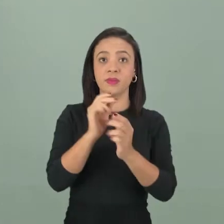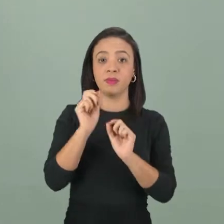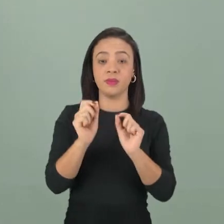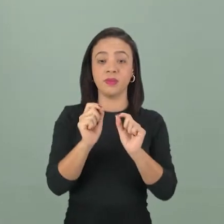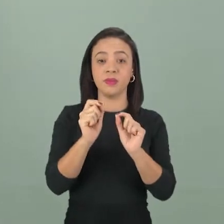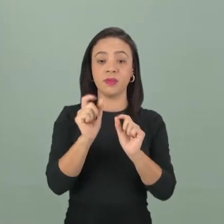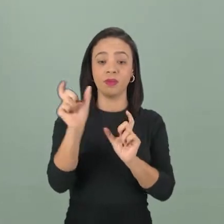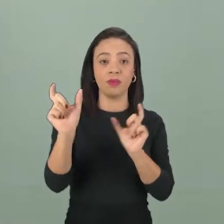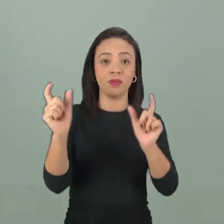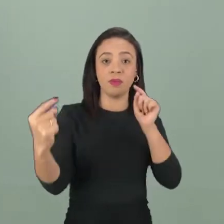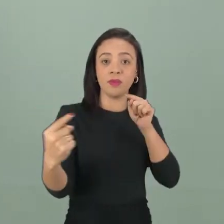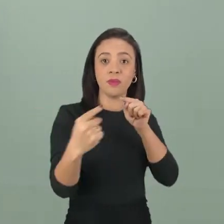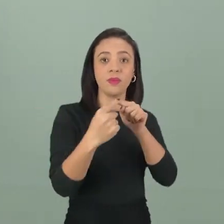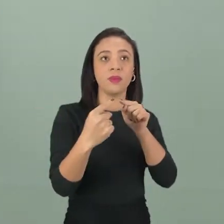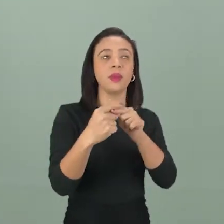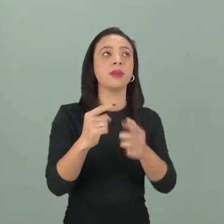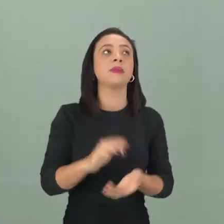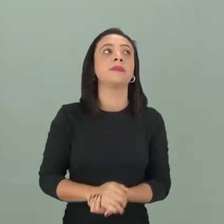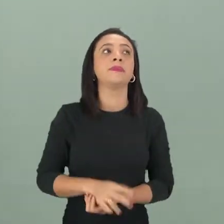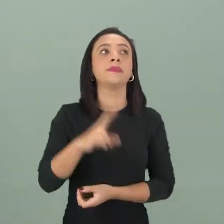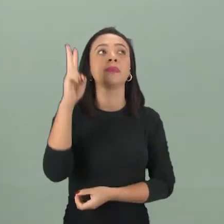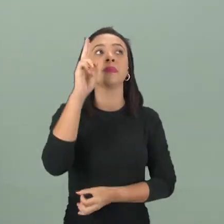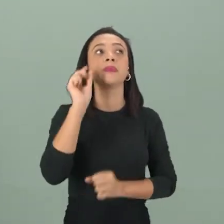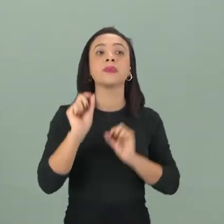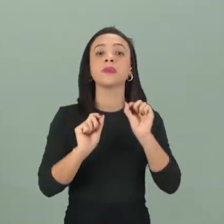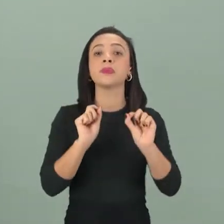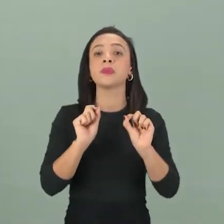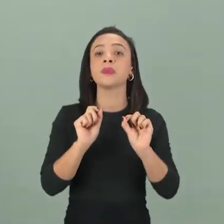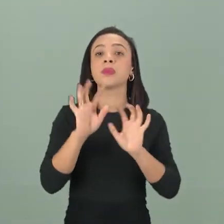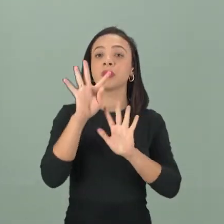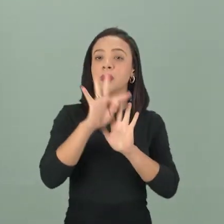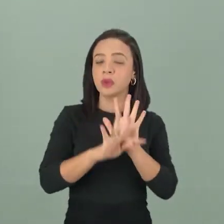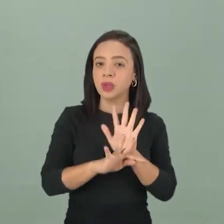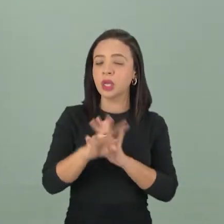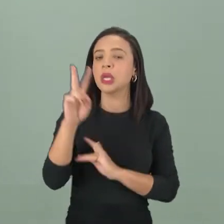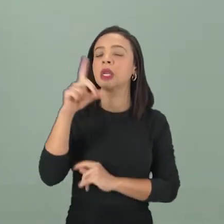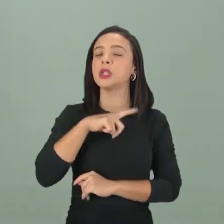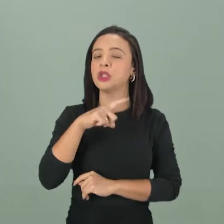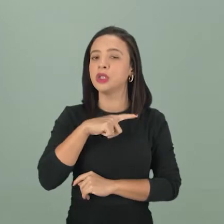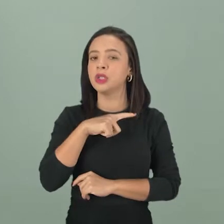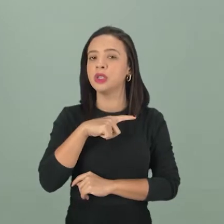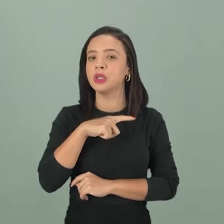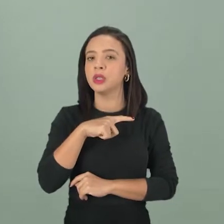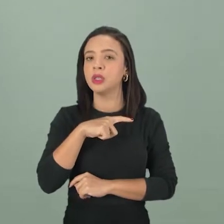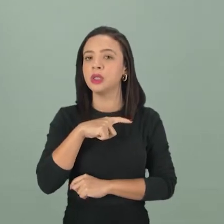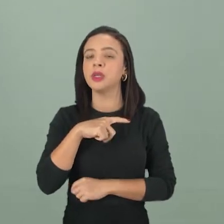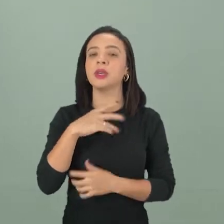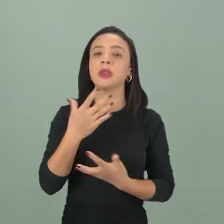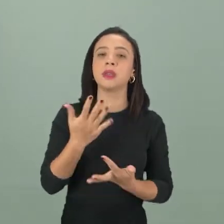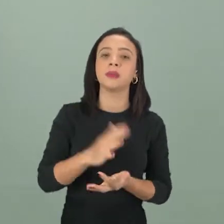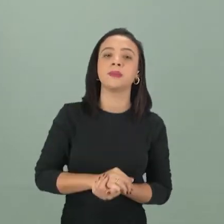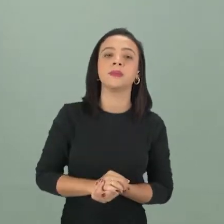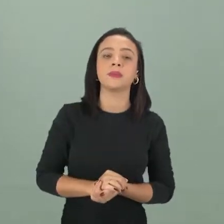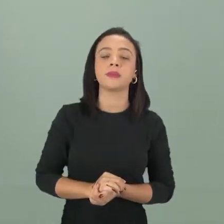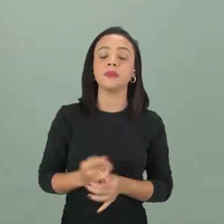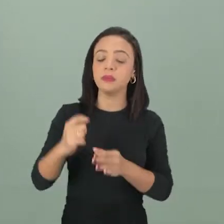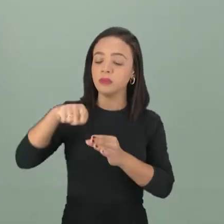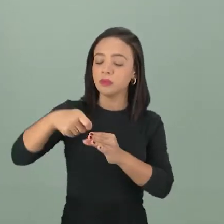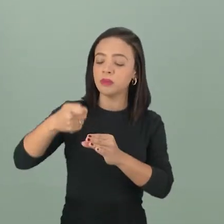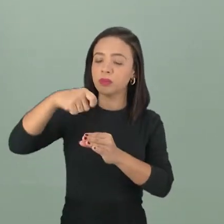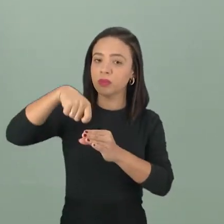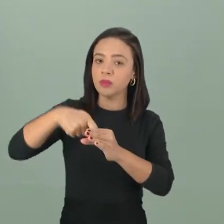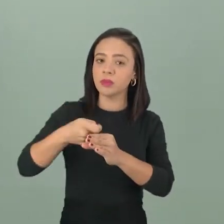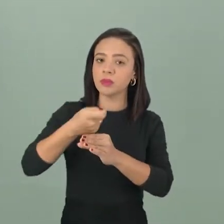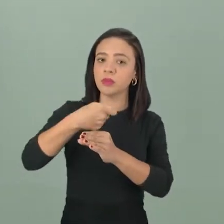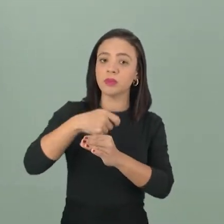concordância nominal vamos relembrar aquele texto que nós lembro do conto o conto né a costura ele é